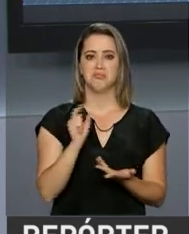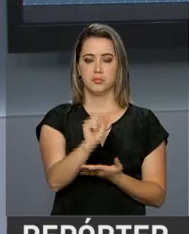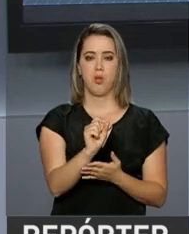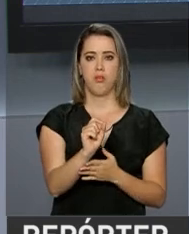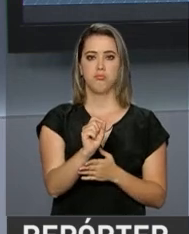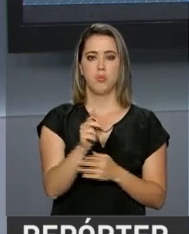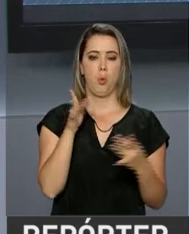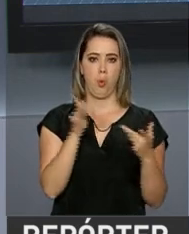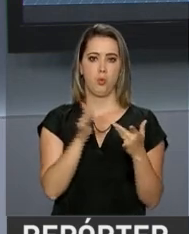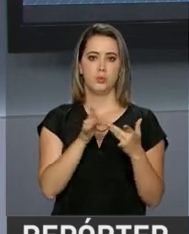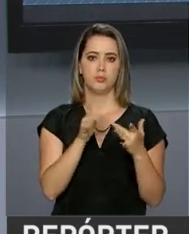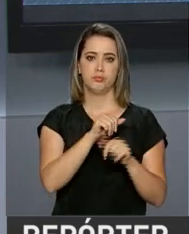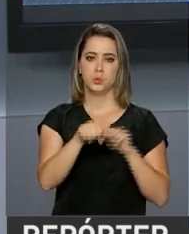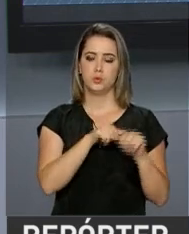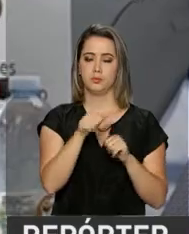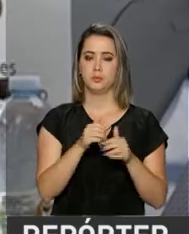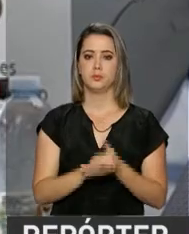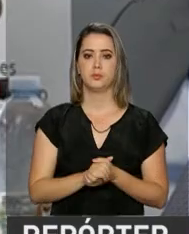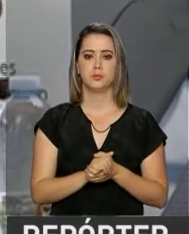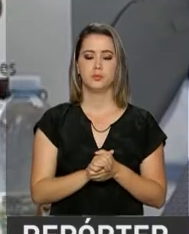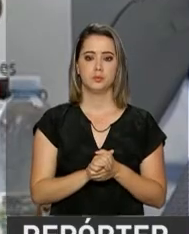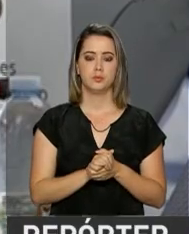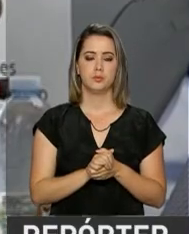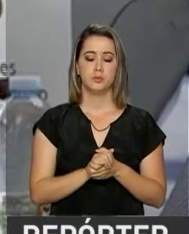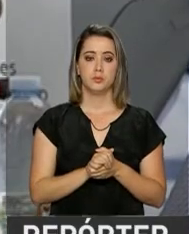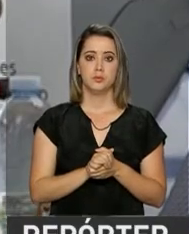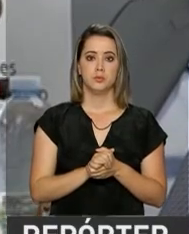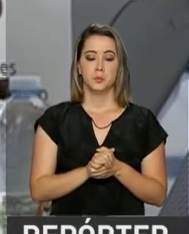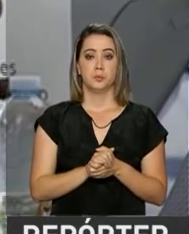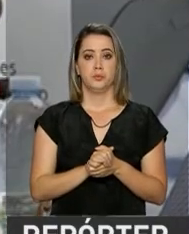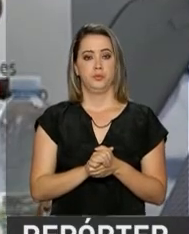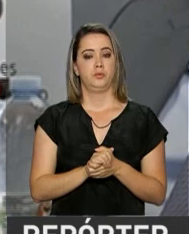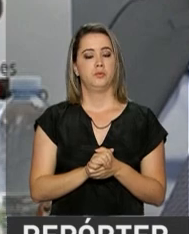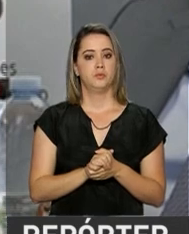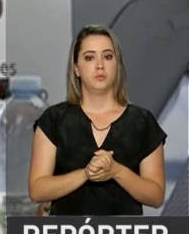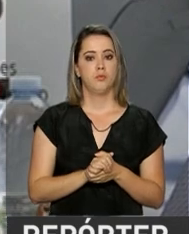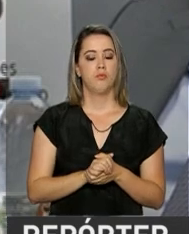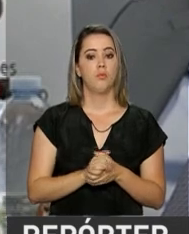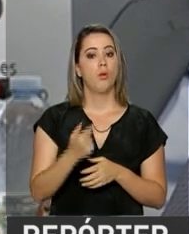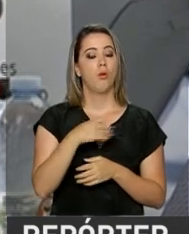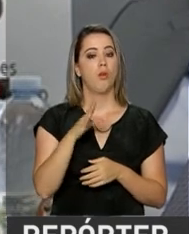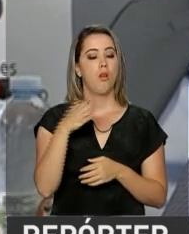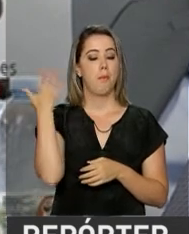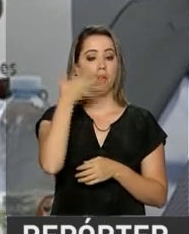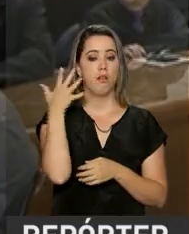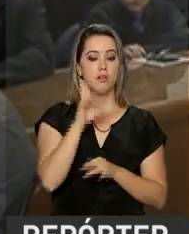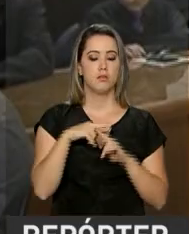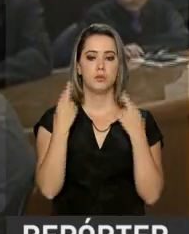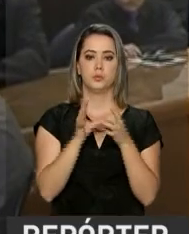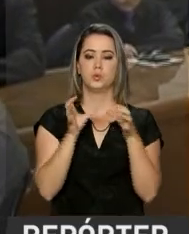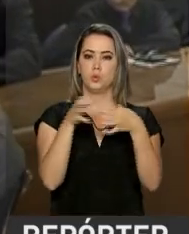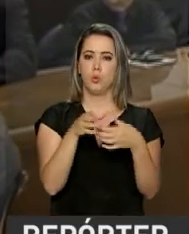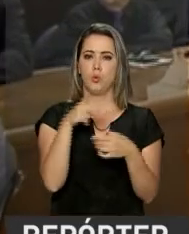mudanças propostas pelo governo. Processo. A palestra do relator da reforma da Previdência reuniu todo o Conselho